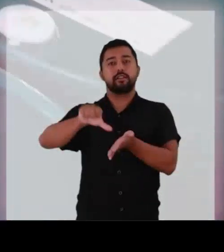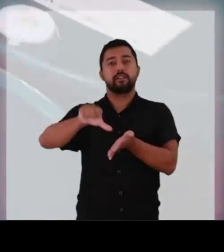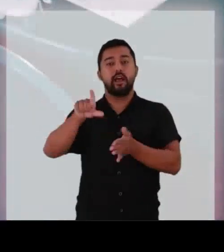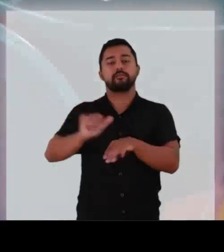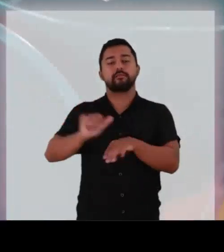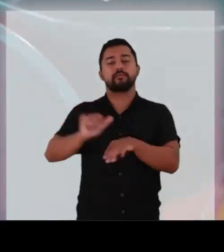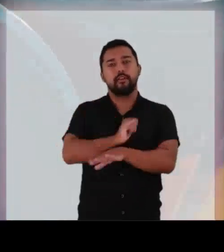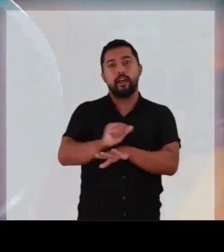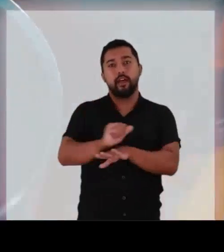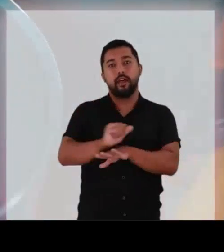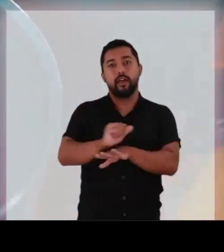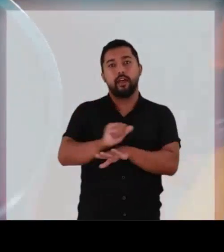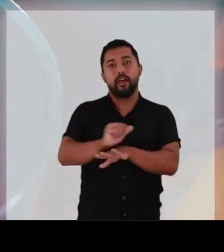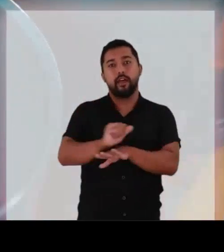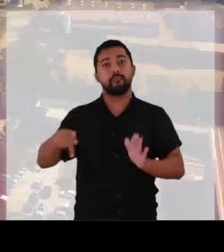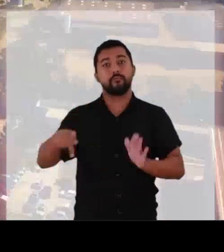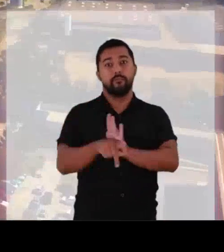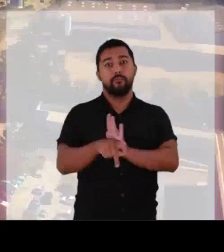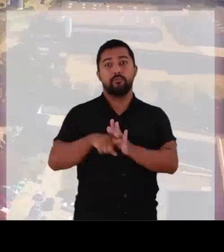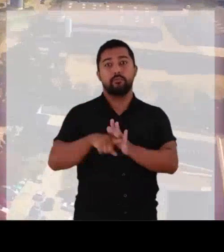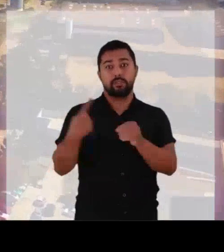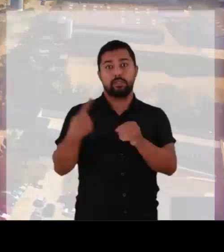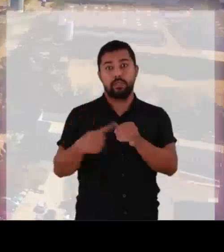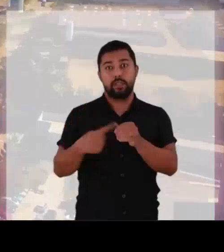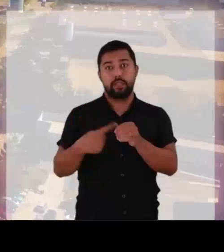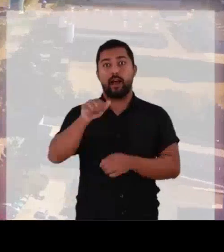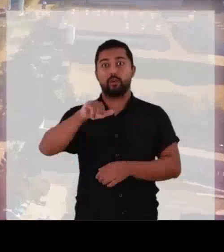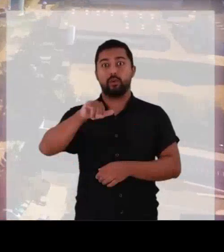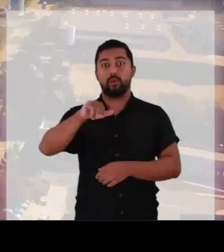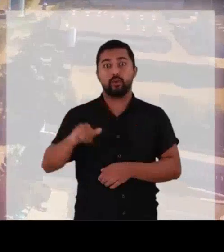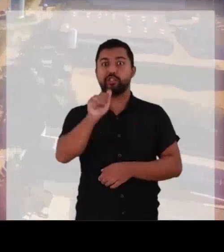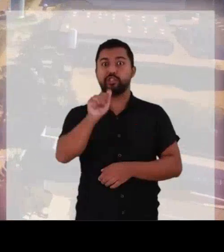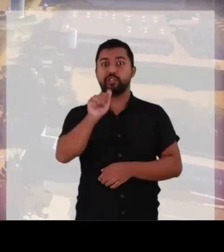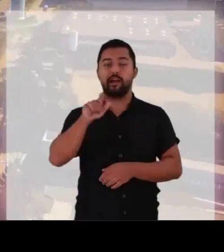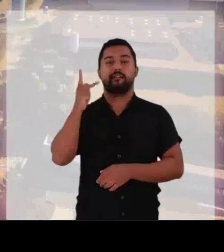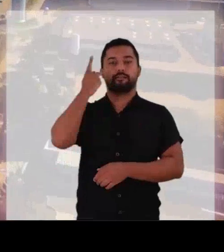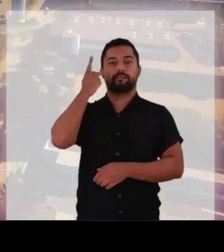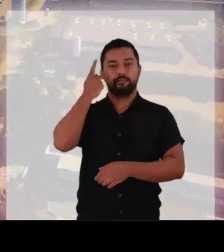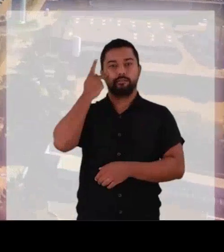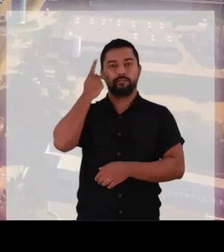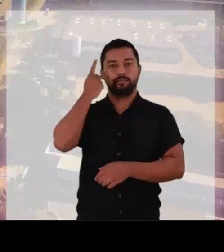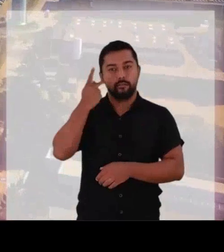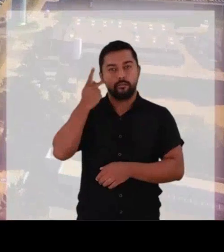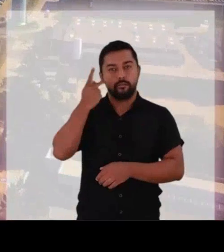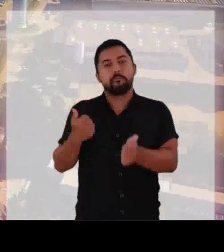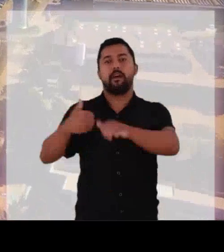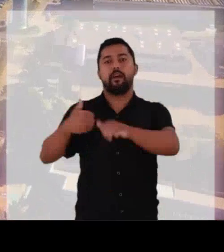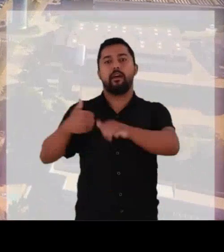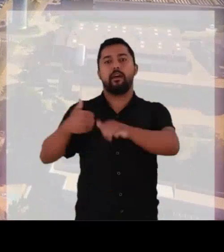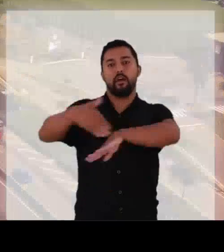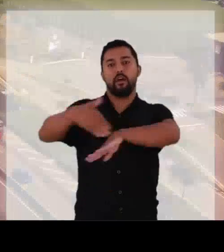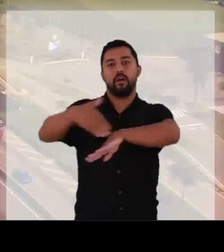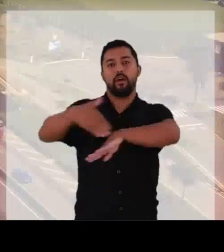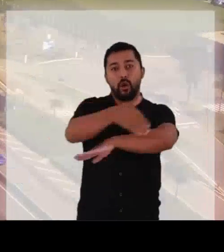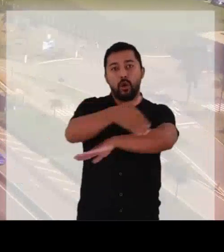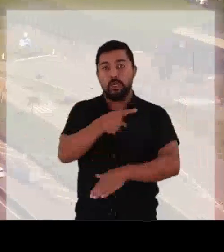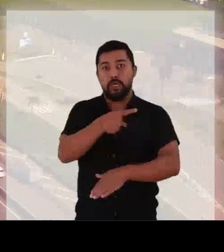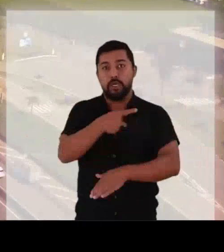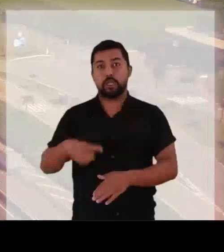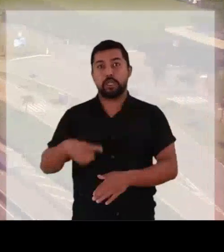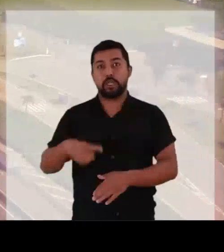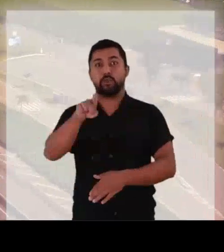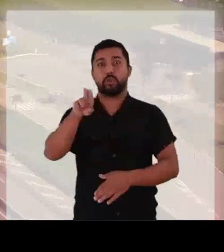situada estrategicamente no centro industrial da cidade de Arujá, no estado de São Paulo, próximo à rodovia Presidente